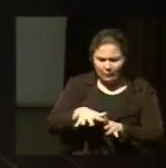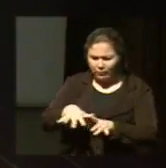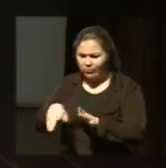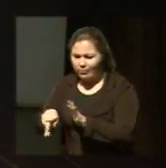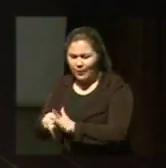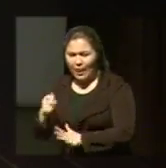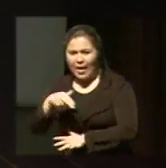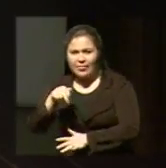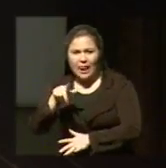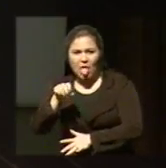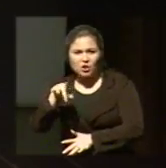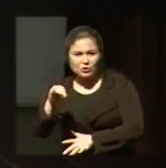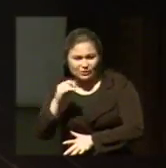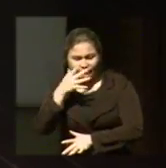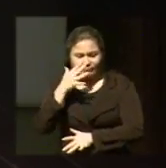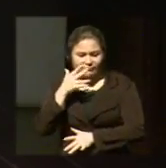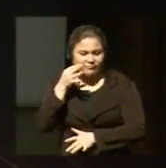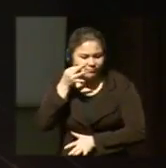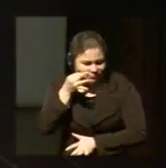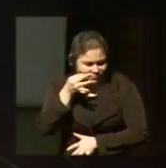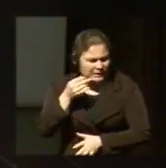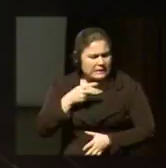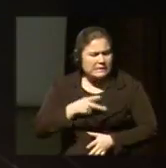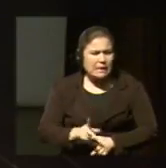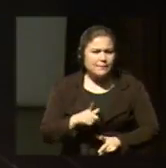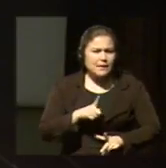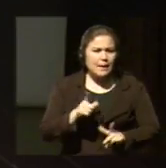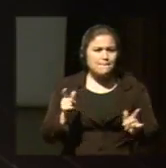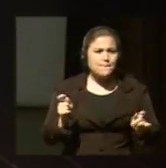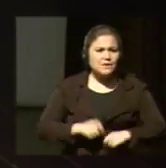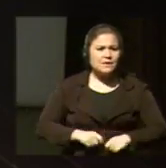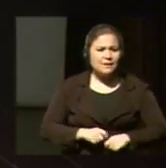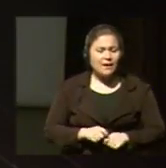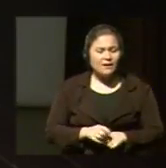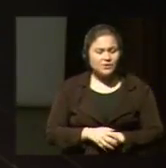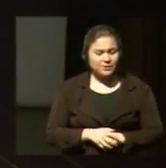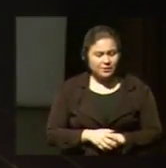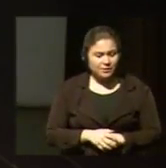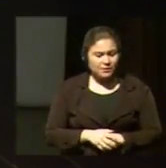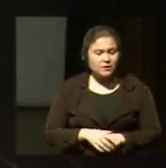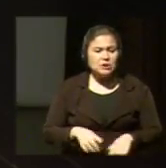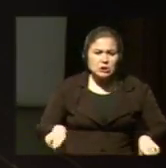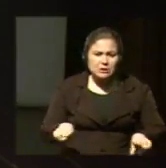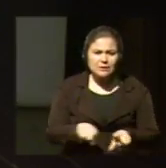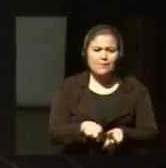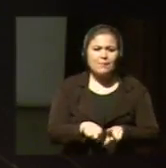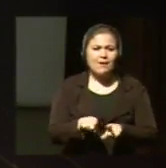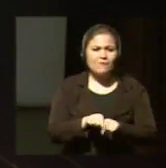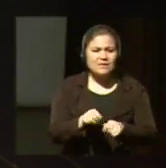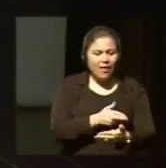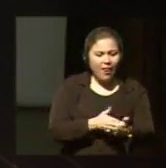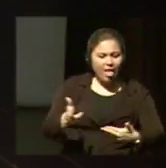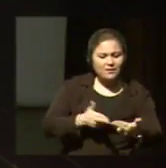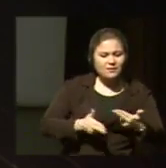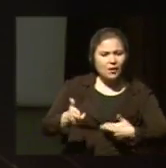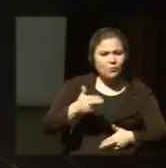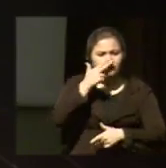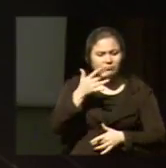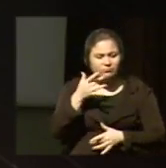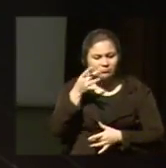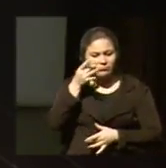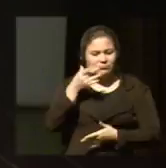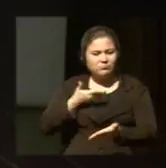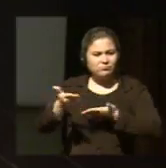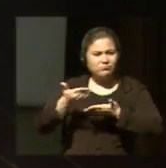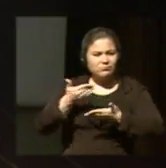precisa haver a possibilidade de também fazer a relação direta. Se alguém pergunta